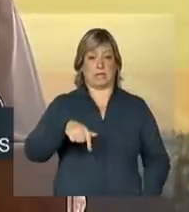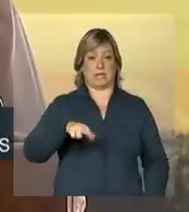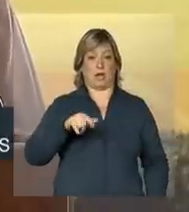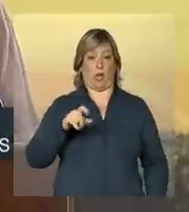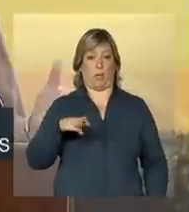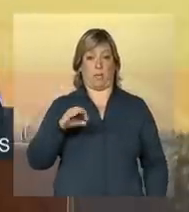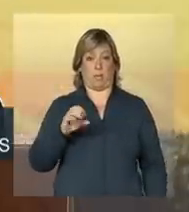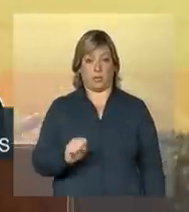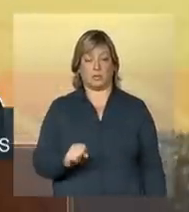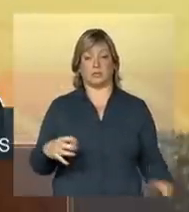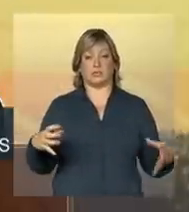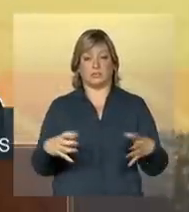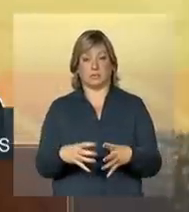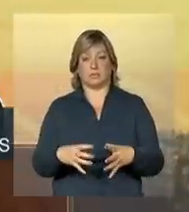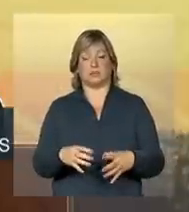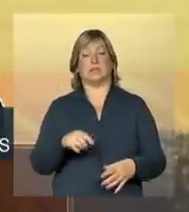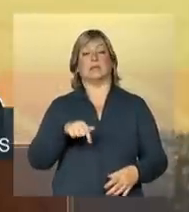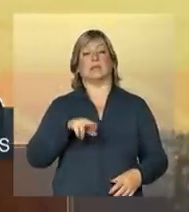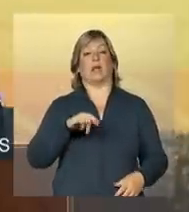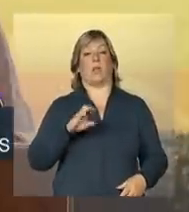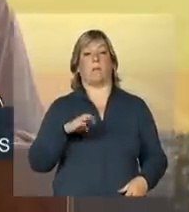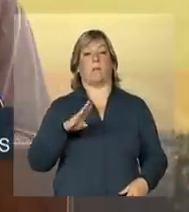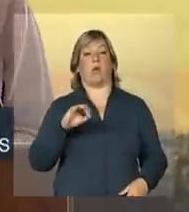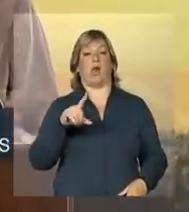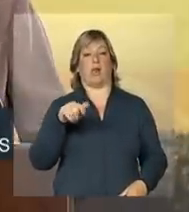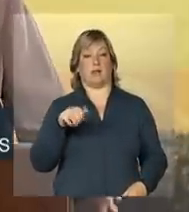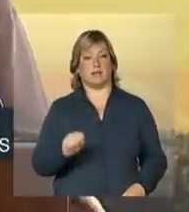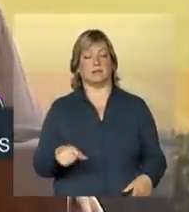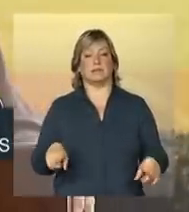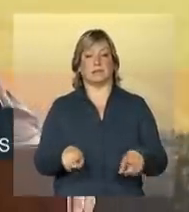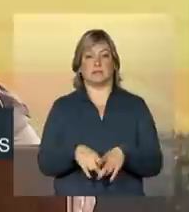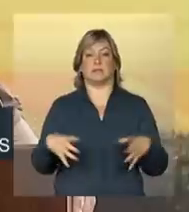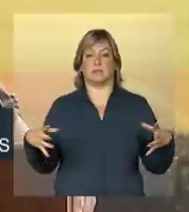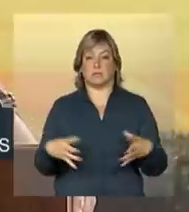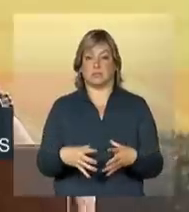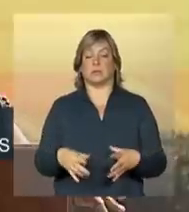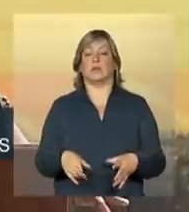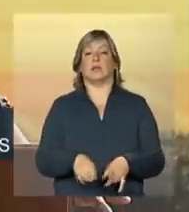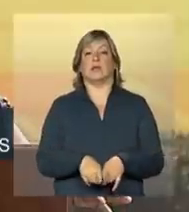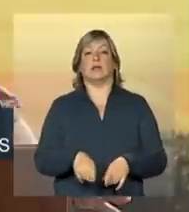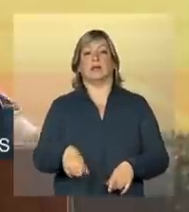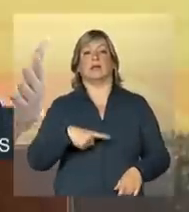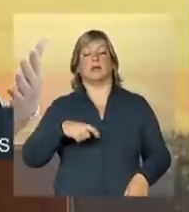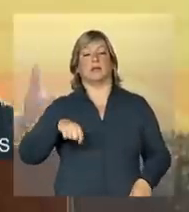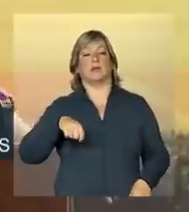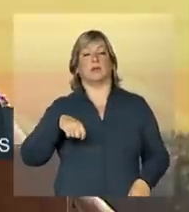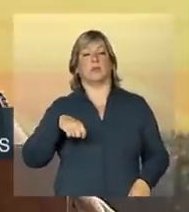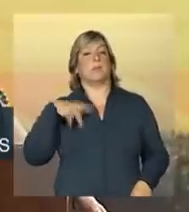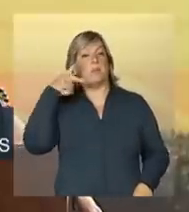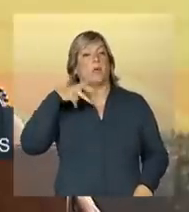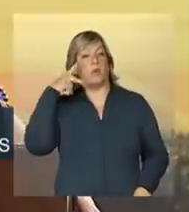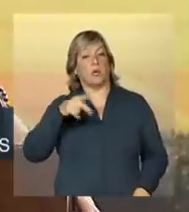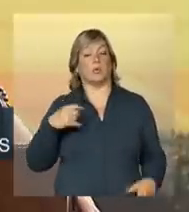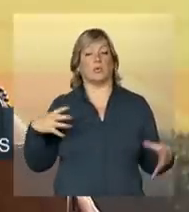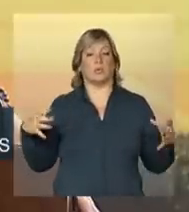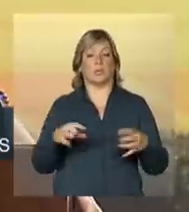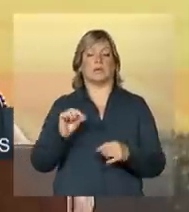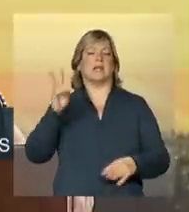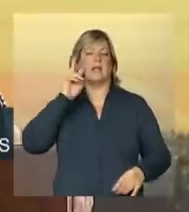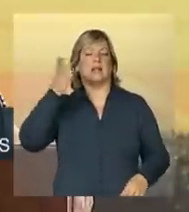quilombolas está associado a uma política Global do país desde a época do